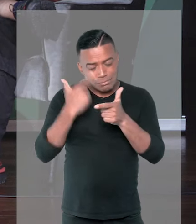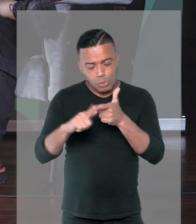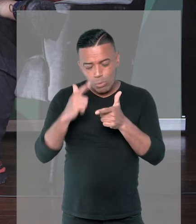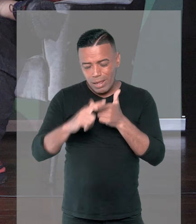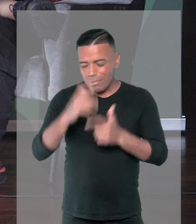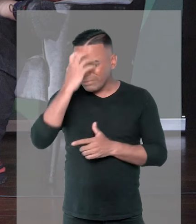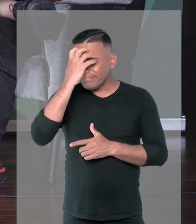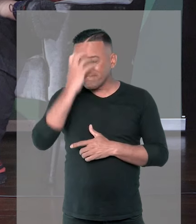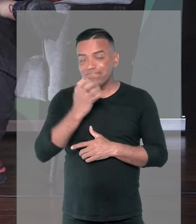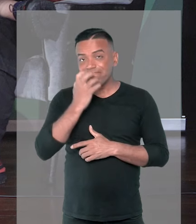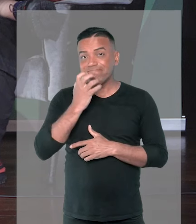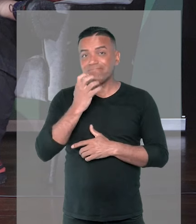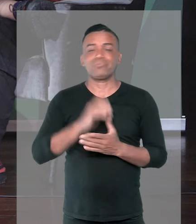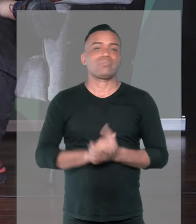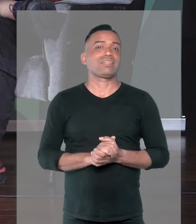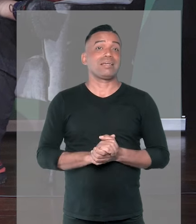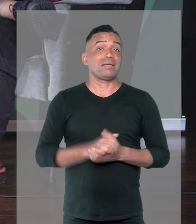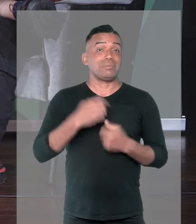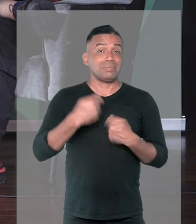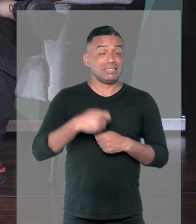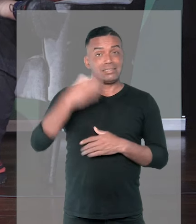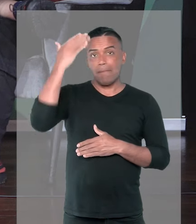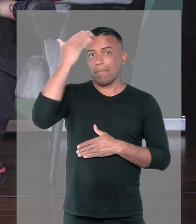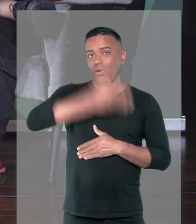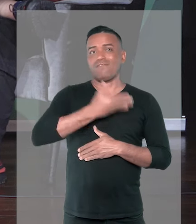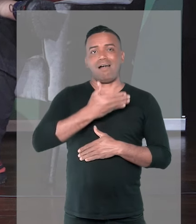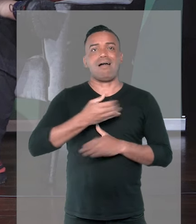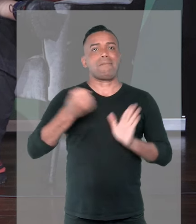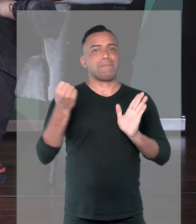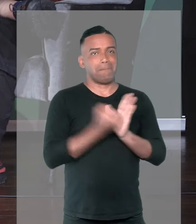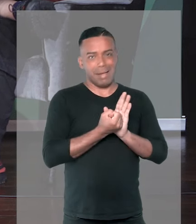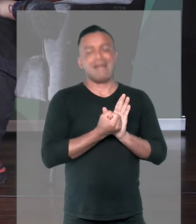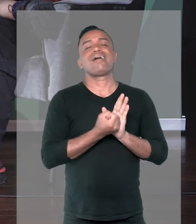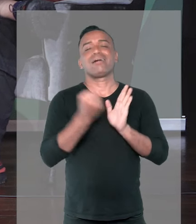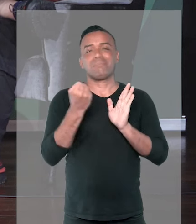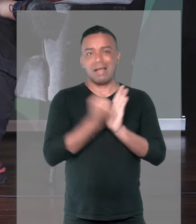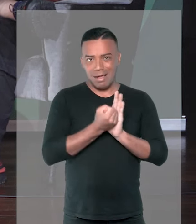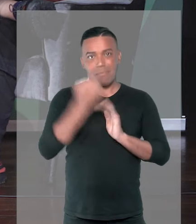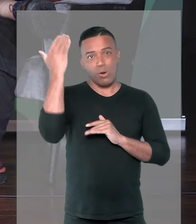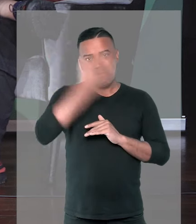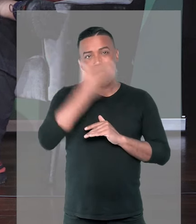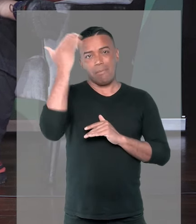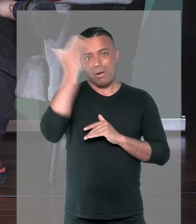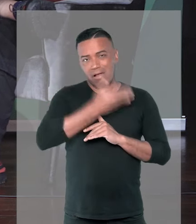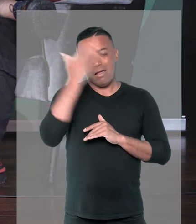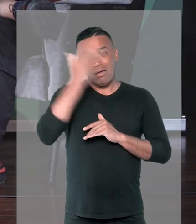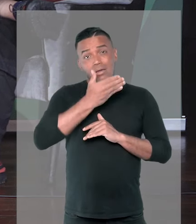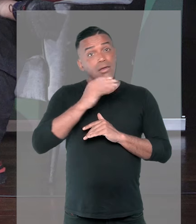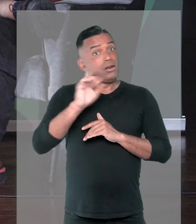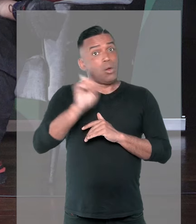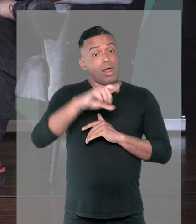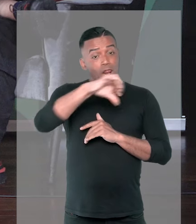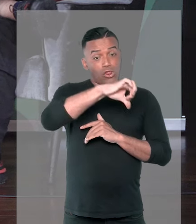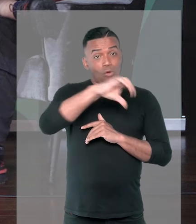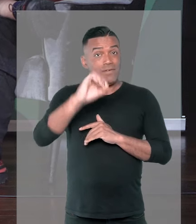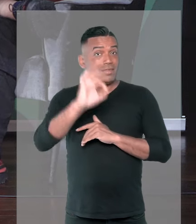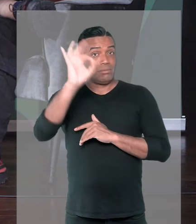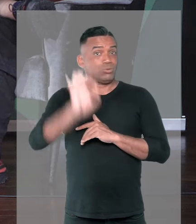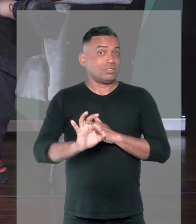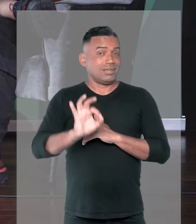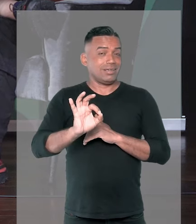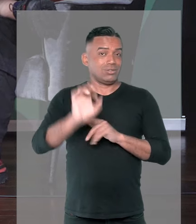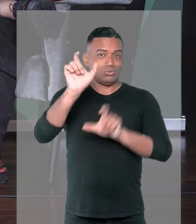ela tem que provar que ela é o que ela diz que é o tempo todo e ela tem que provar não para 90% das pessoas